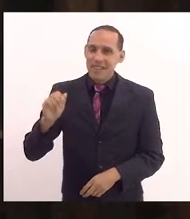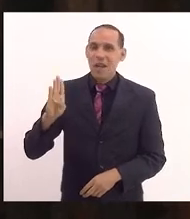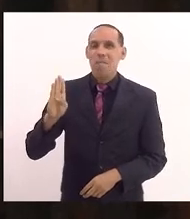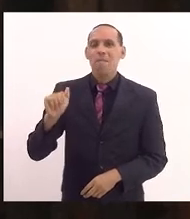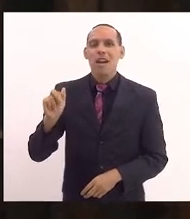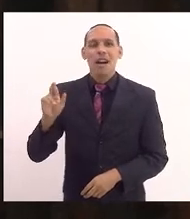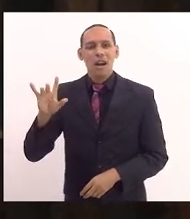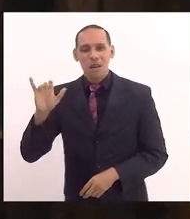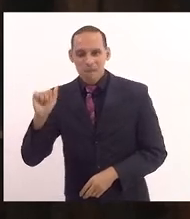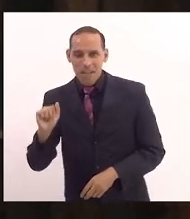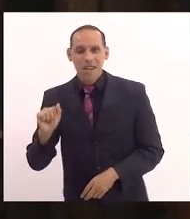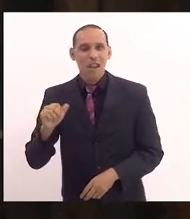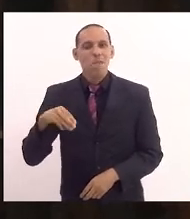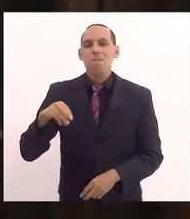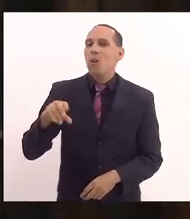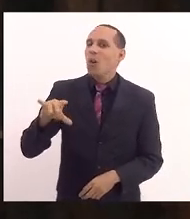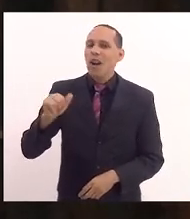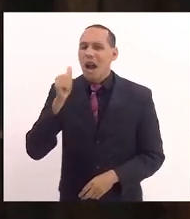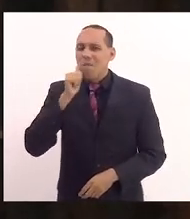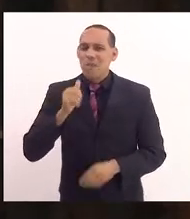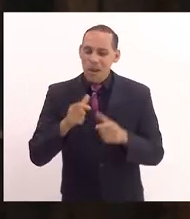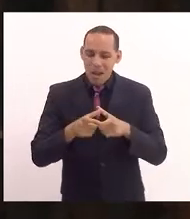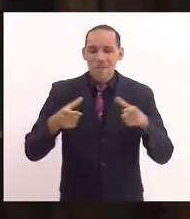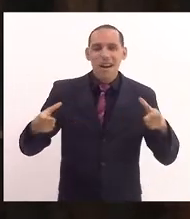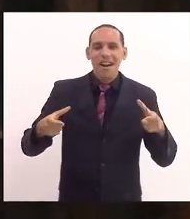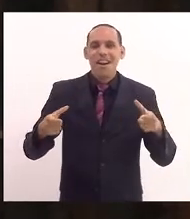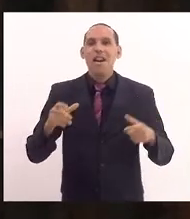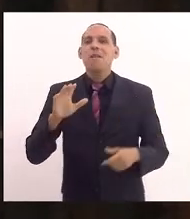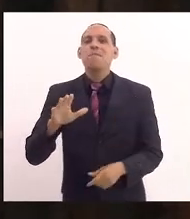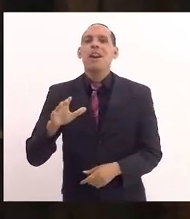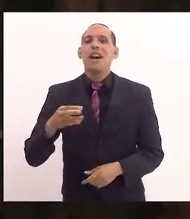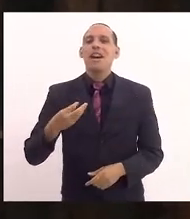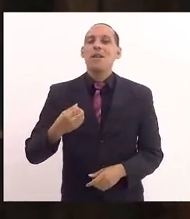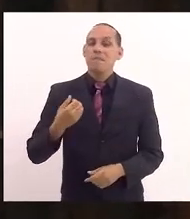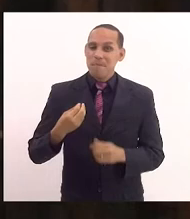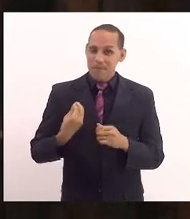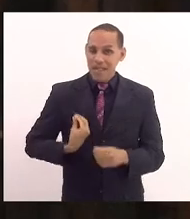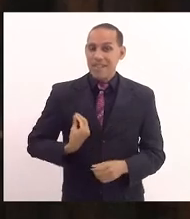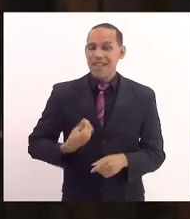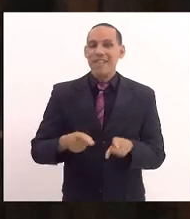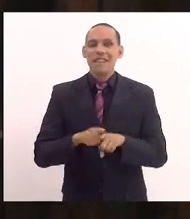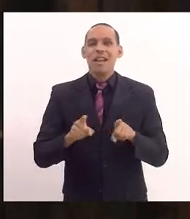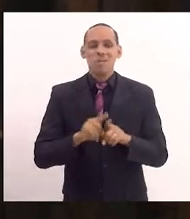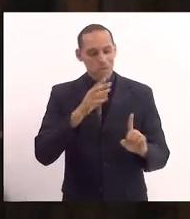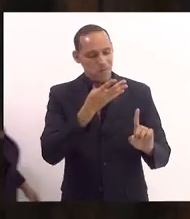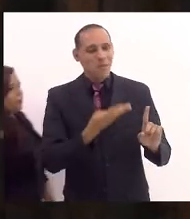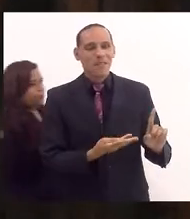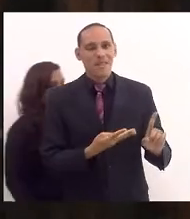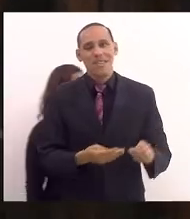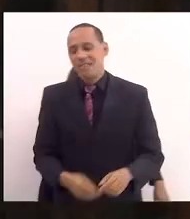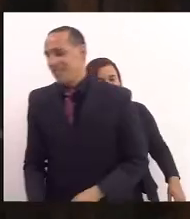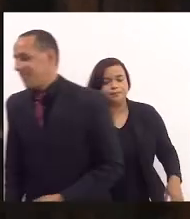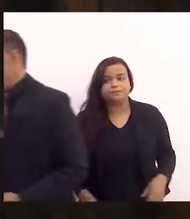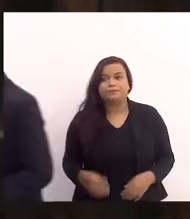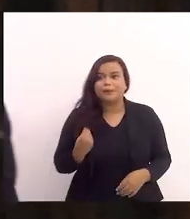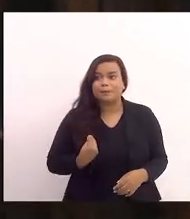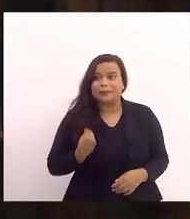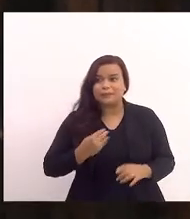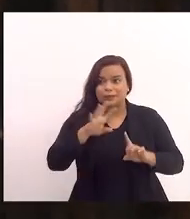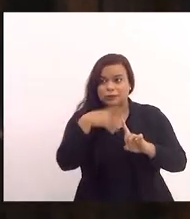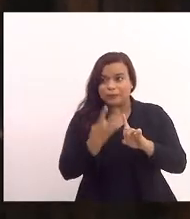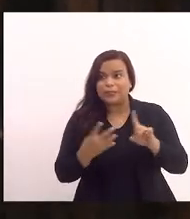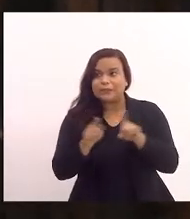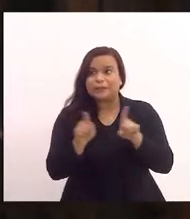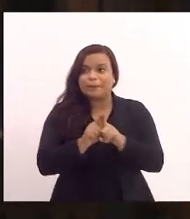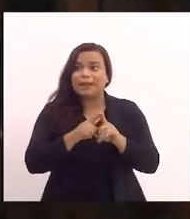mesa majoritariamente de mulheres, mas que tem a presença forte aqui do homenageado e também de uma grande